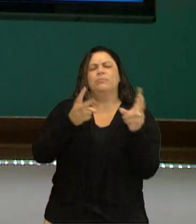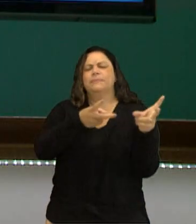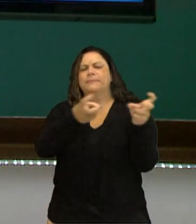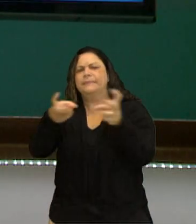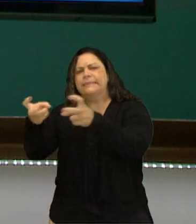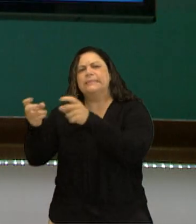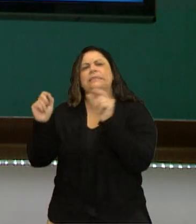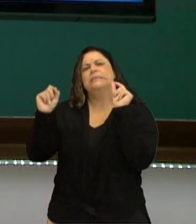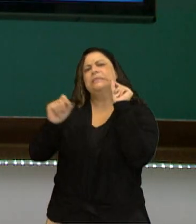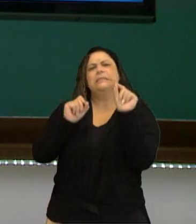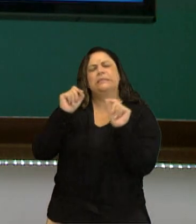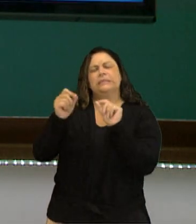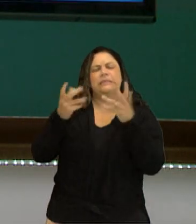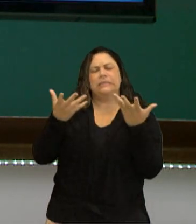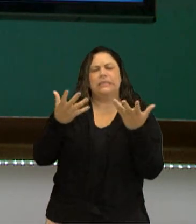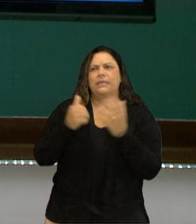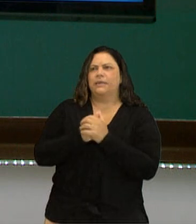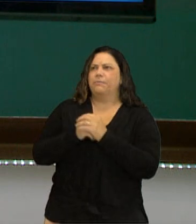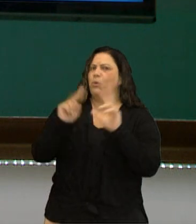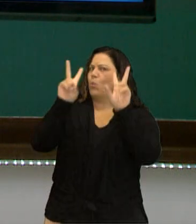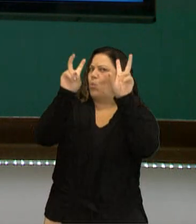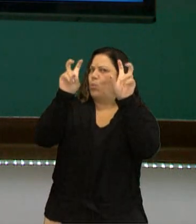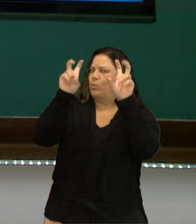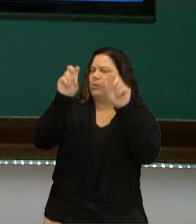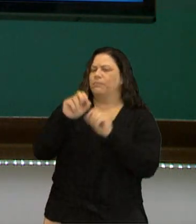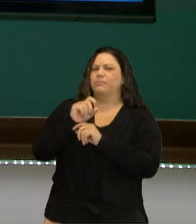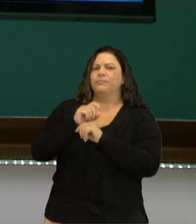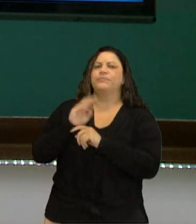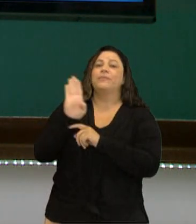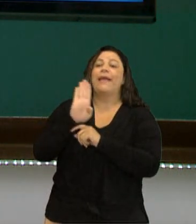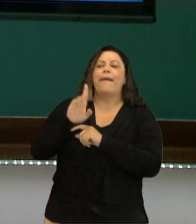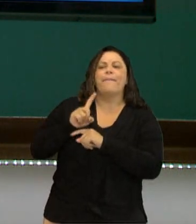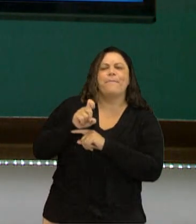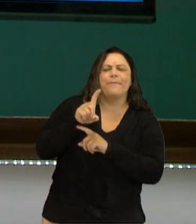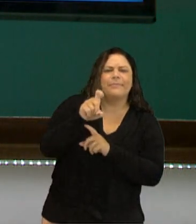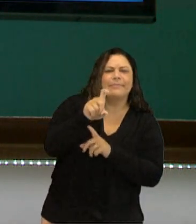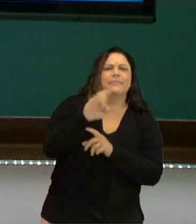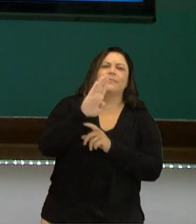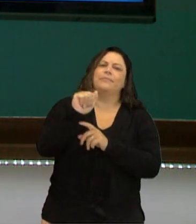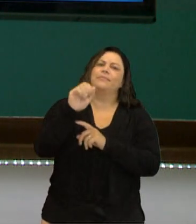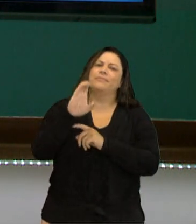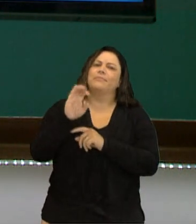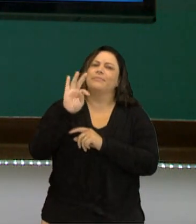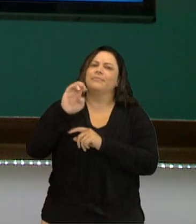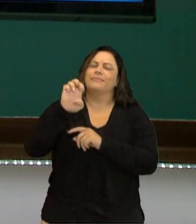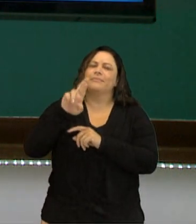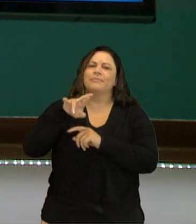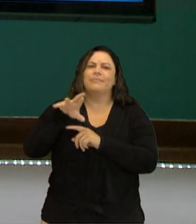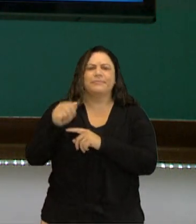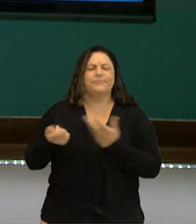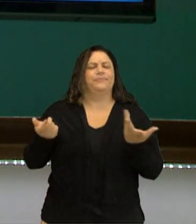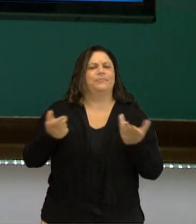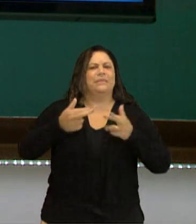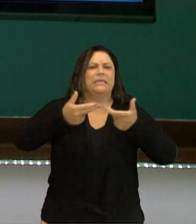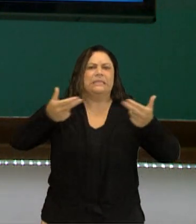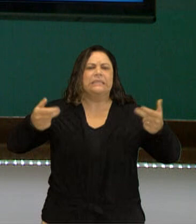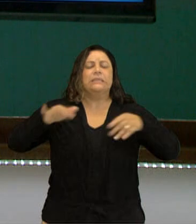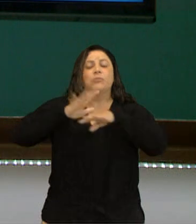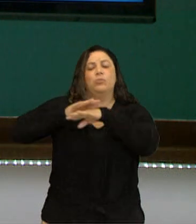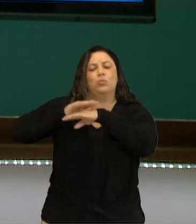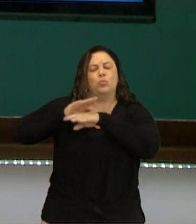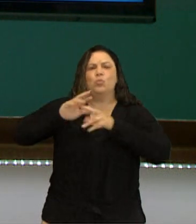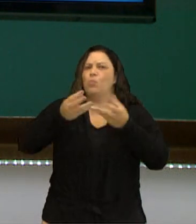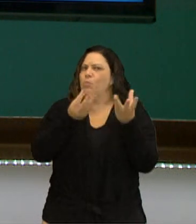gente está falando há um bom tempo sobre isso, porque são muitas doenças causadas por esses micro-organismos. Tá com o caderno em